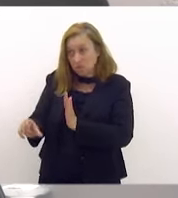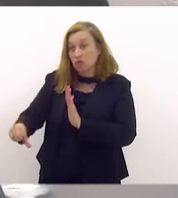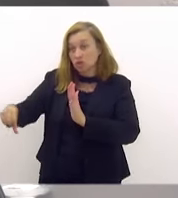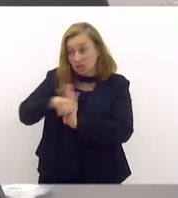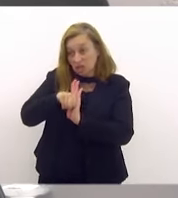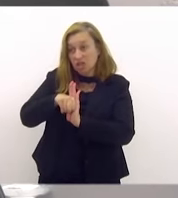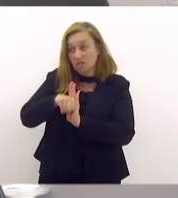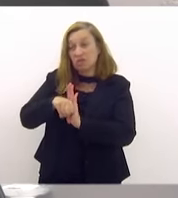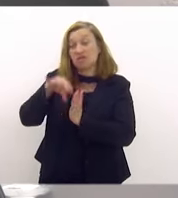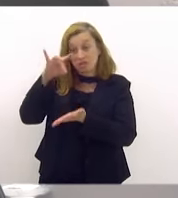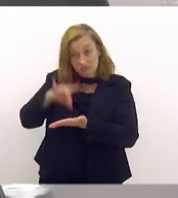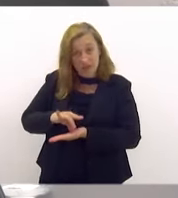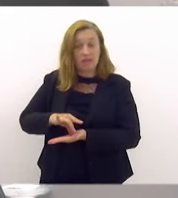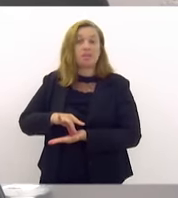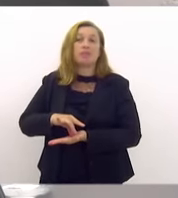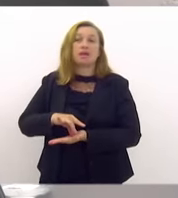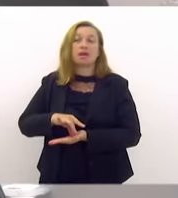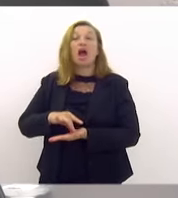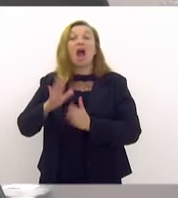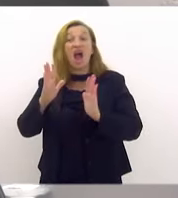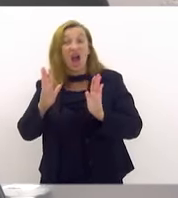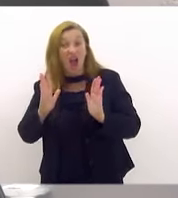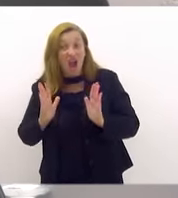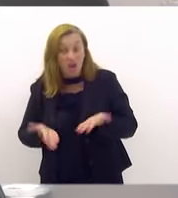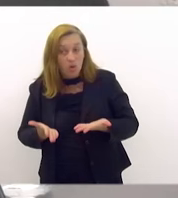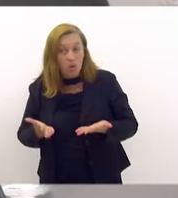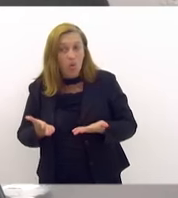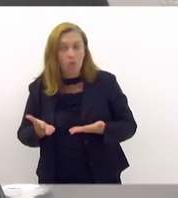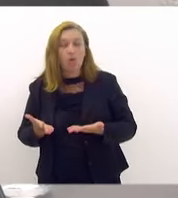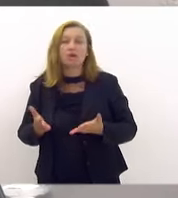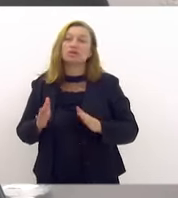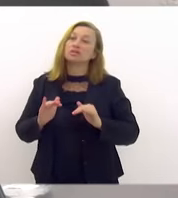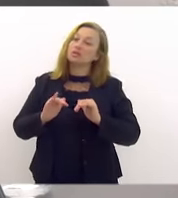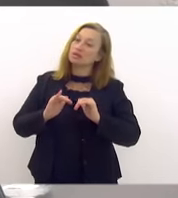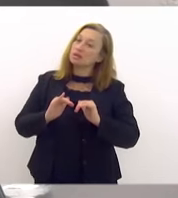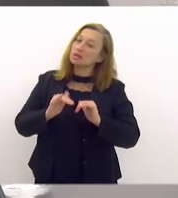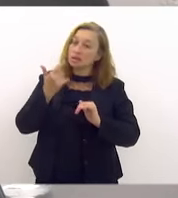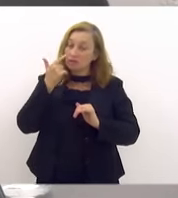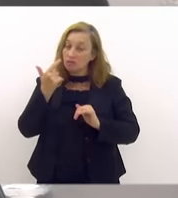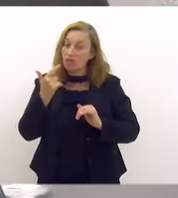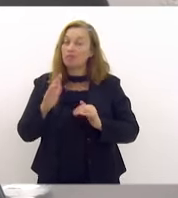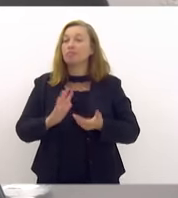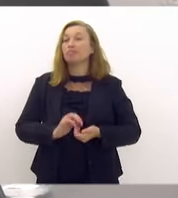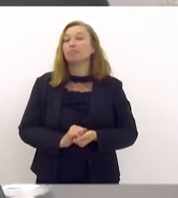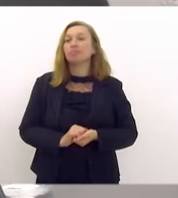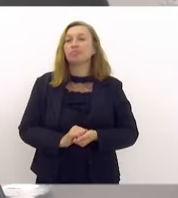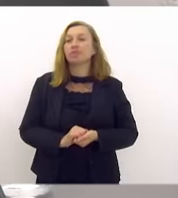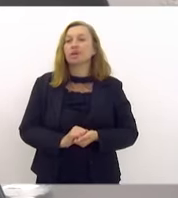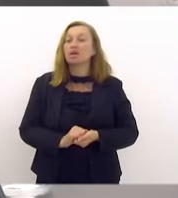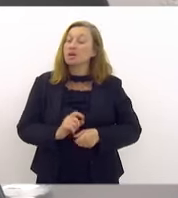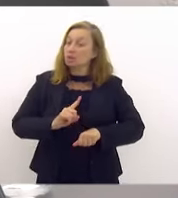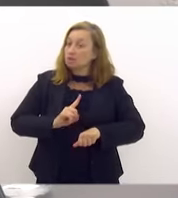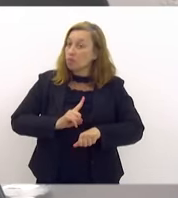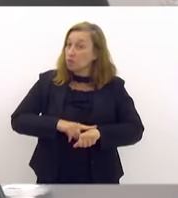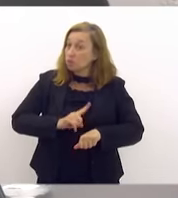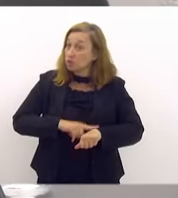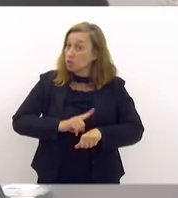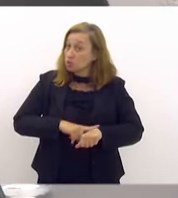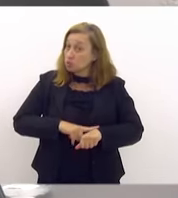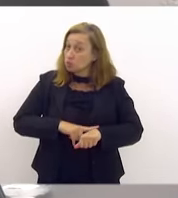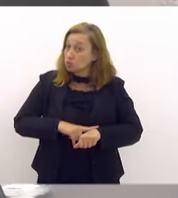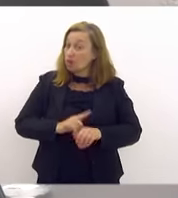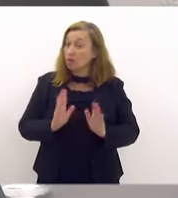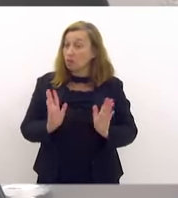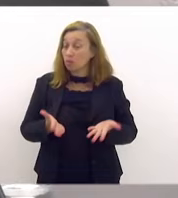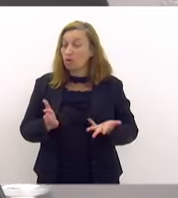autoria e de materialidade agora há que se fazer uma distinção processualmente nesse momento é um momento